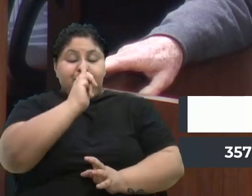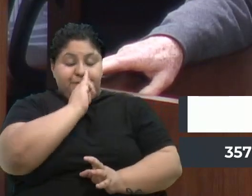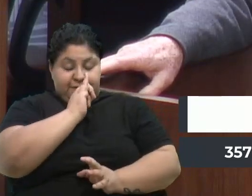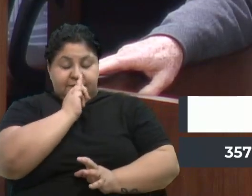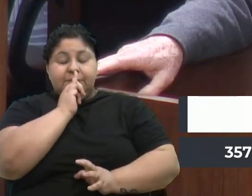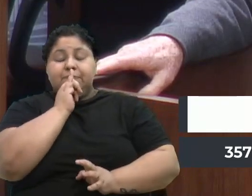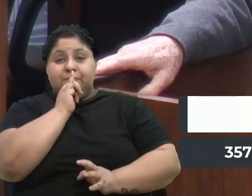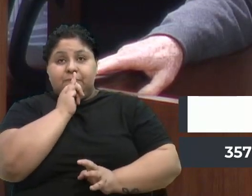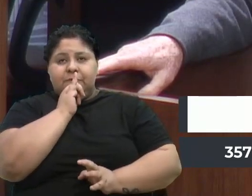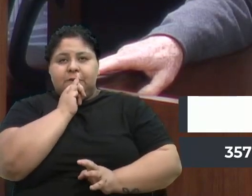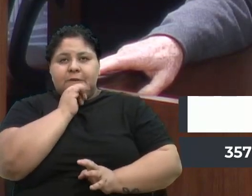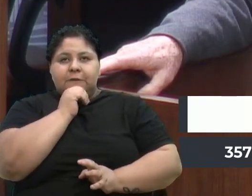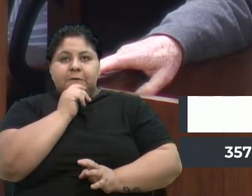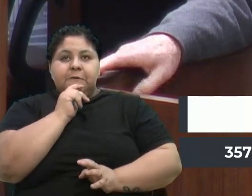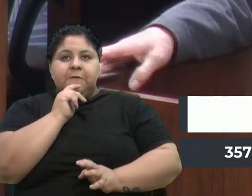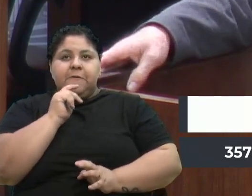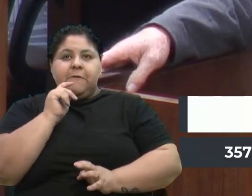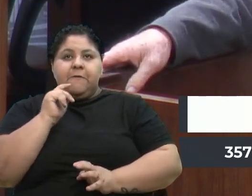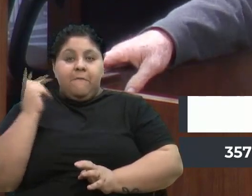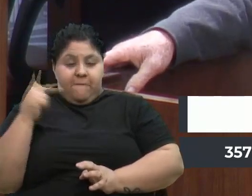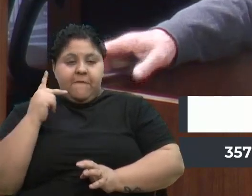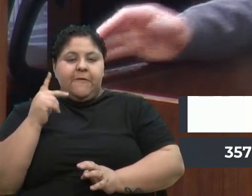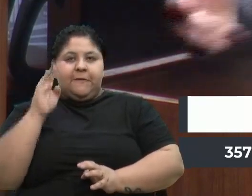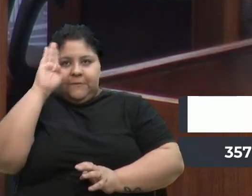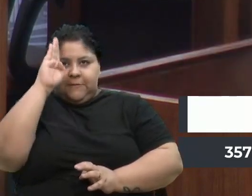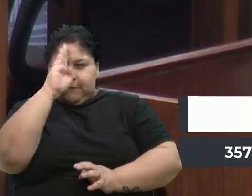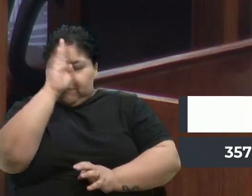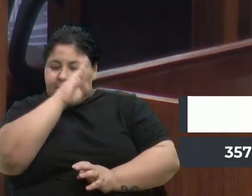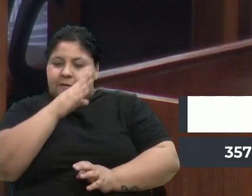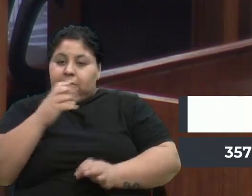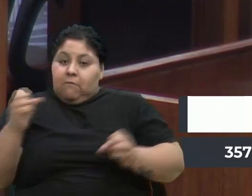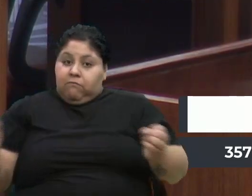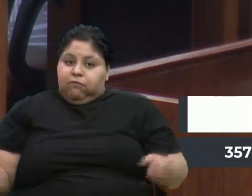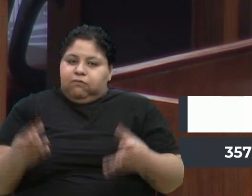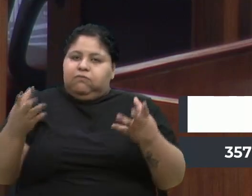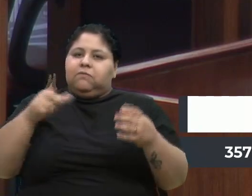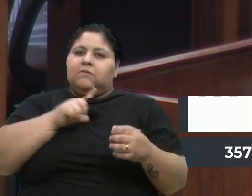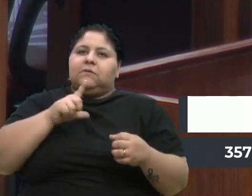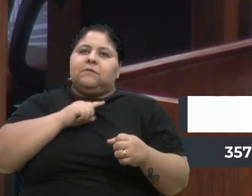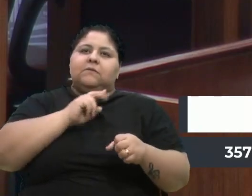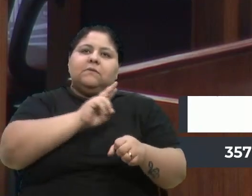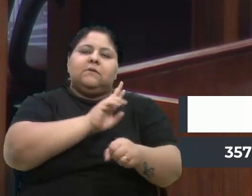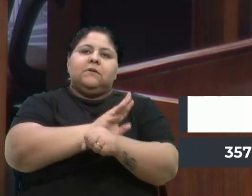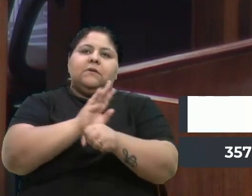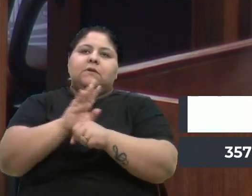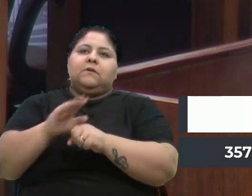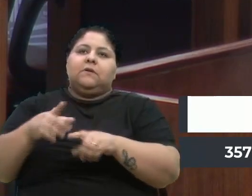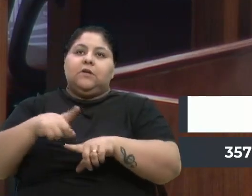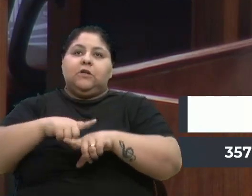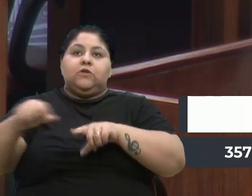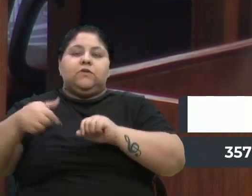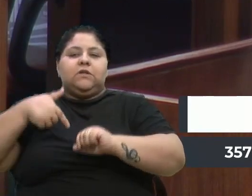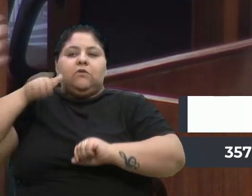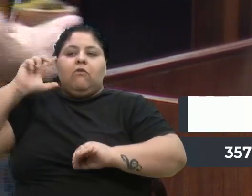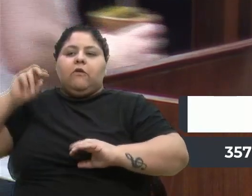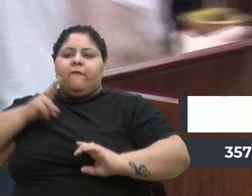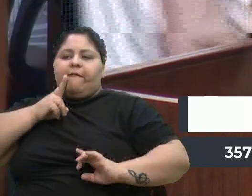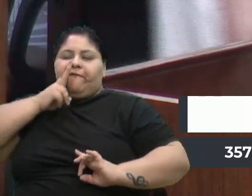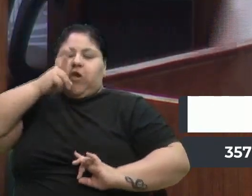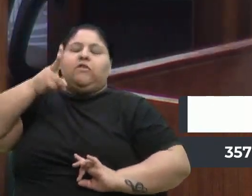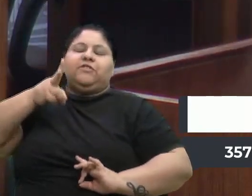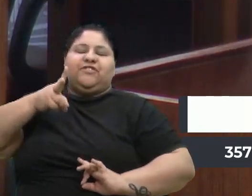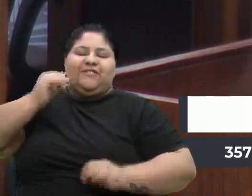Bressan, sirva para nos motivar e nos dar um alento. Eu saí de lá ontem fortalecido